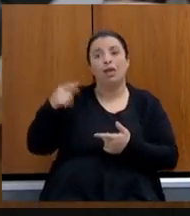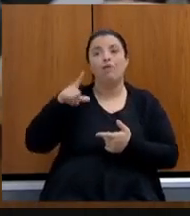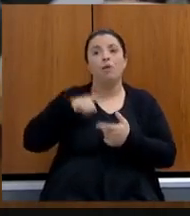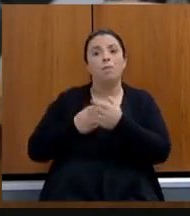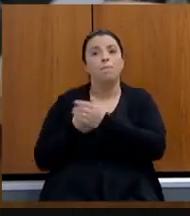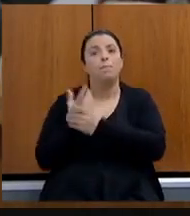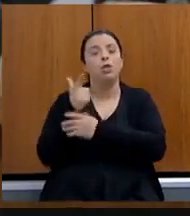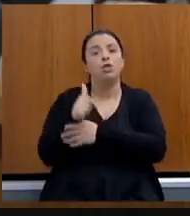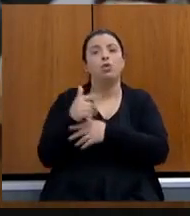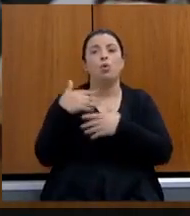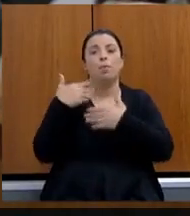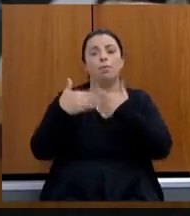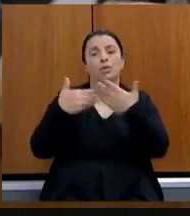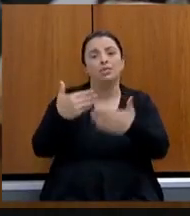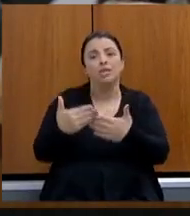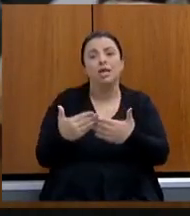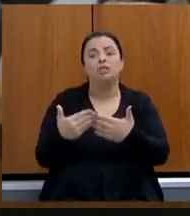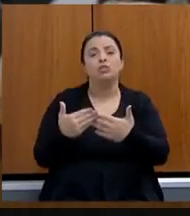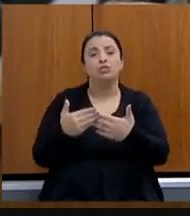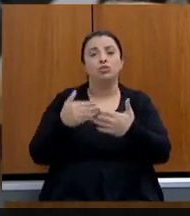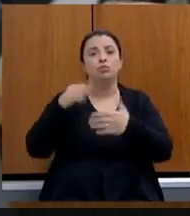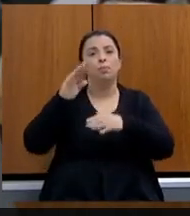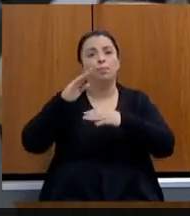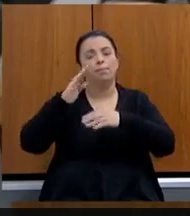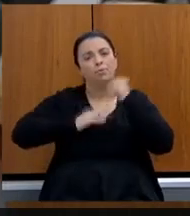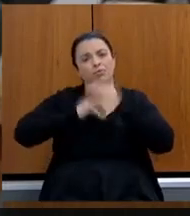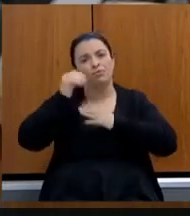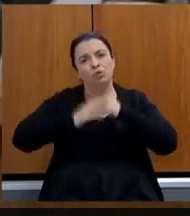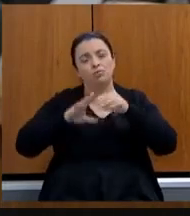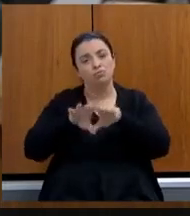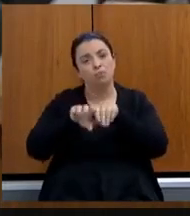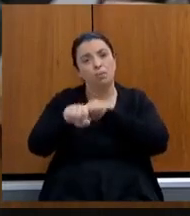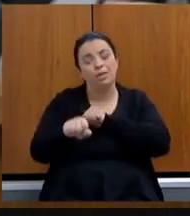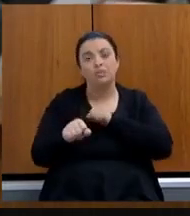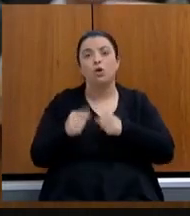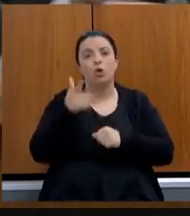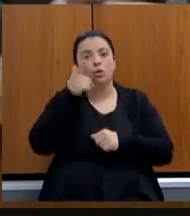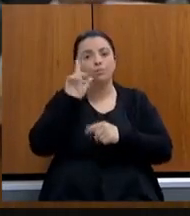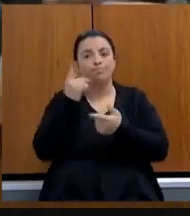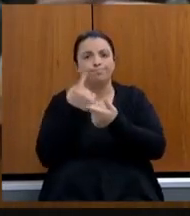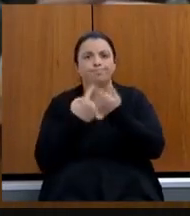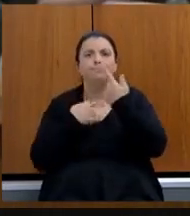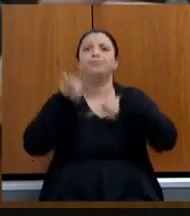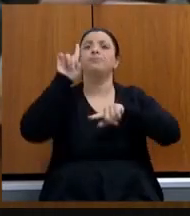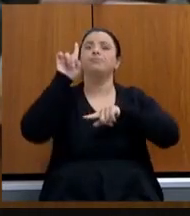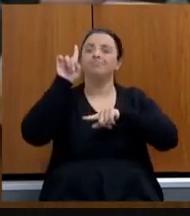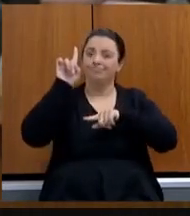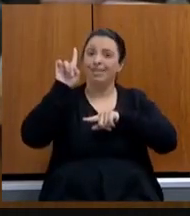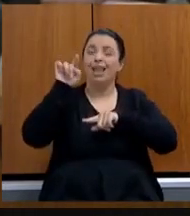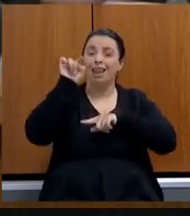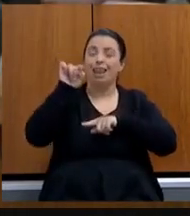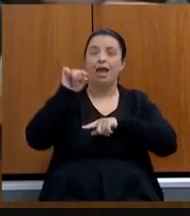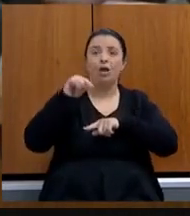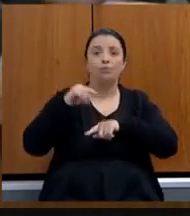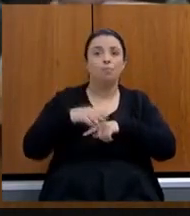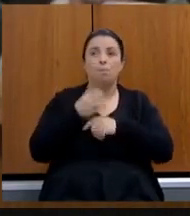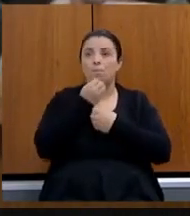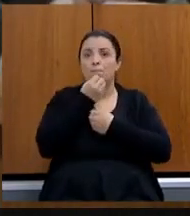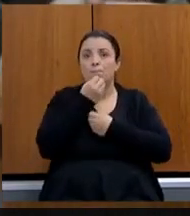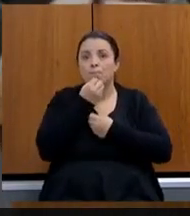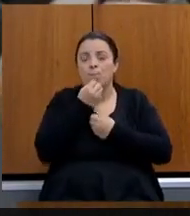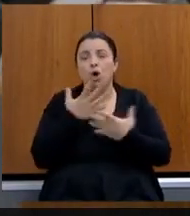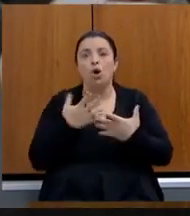processo de formação desses profissionais e ela arrancou canção resultados do Ideb ao estado que têm maior sucesso em